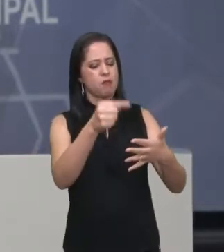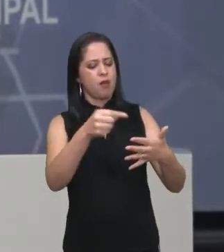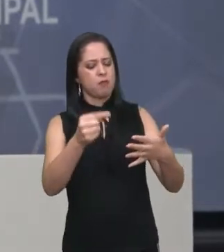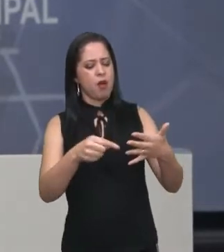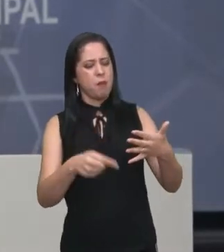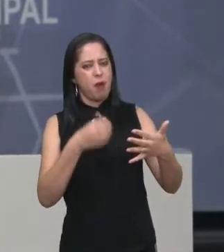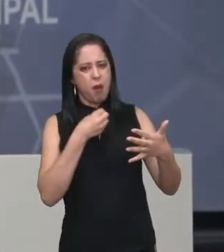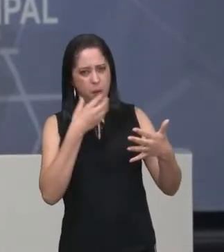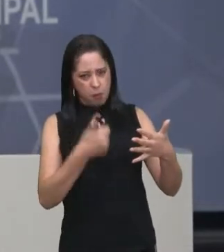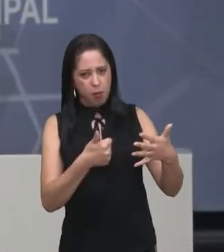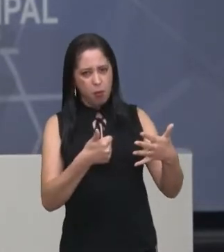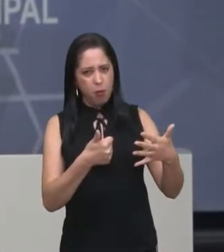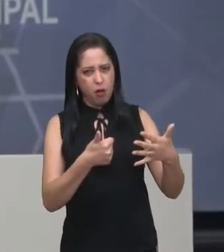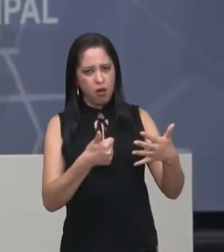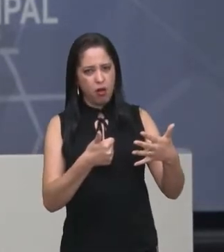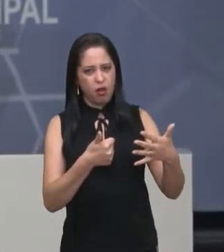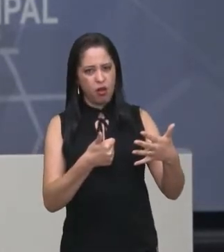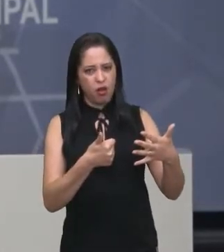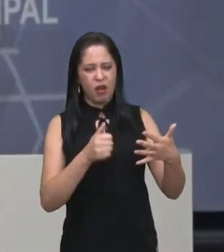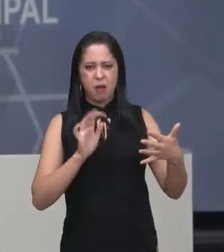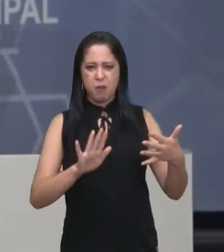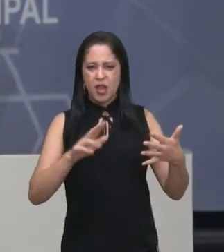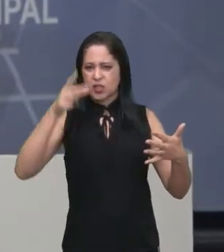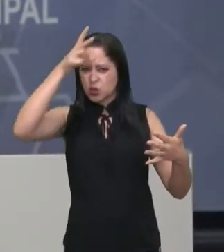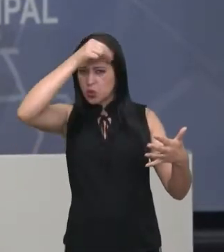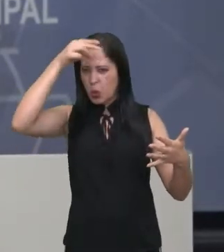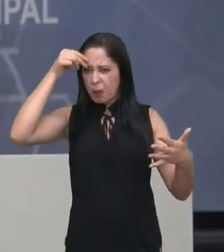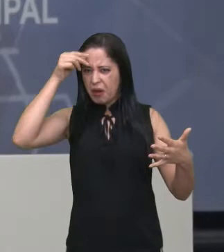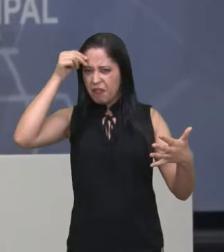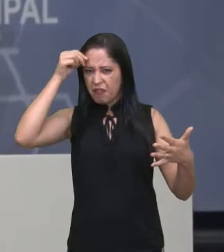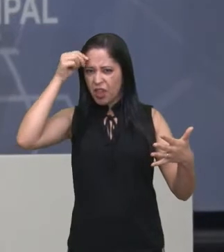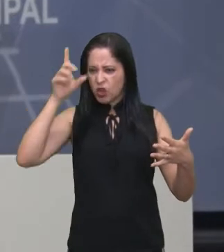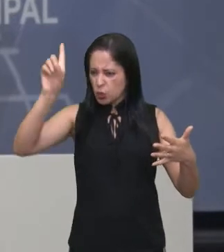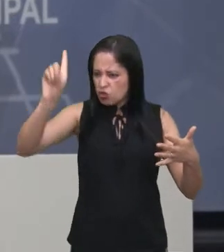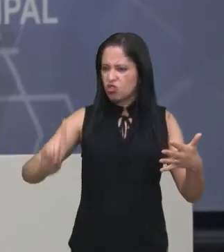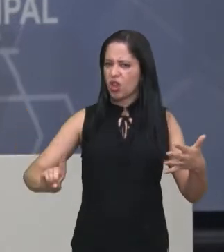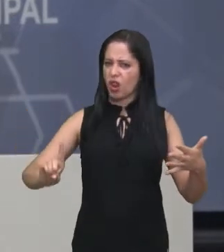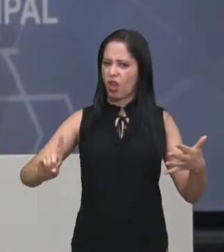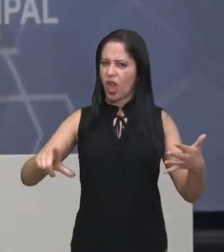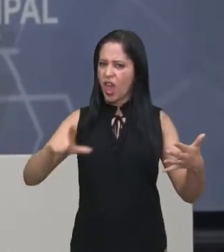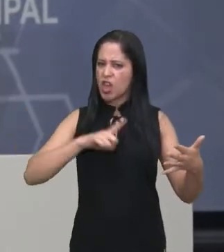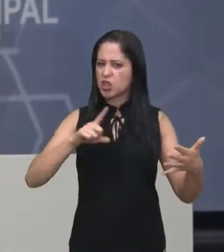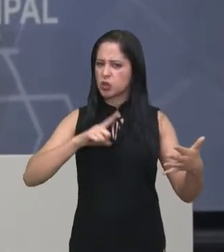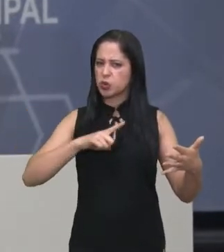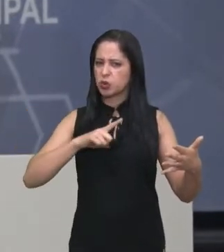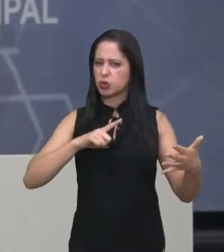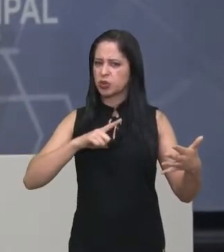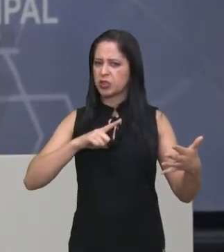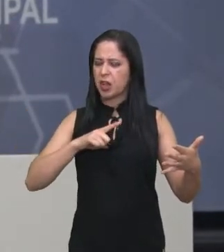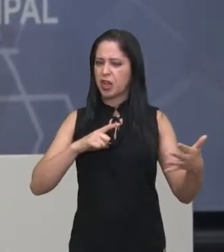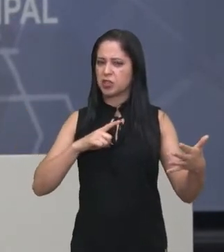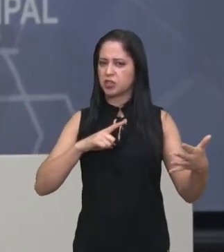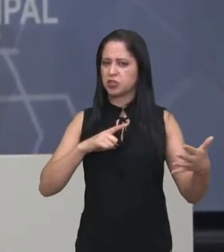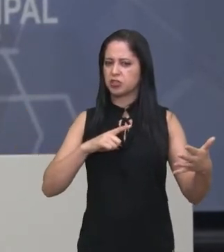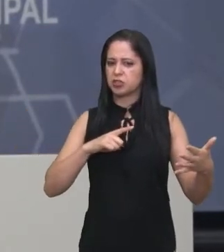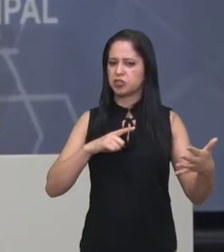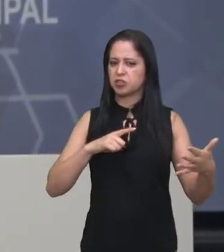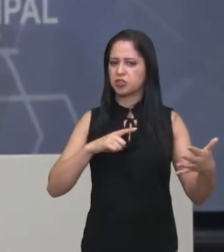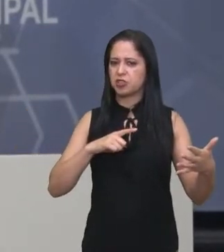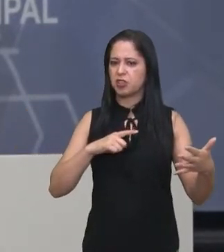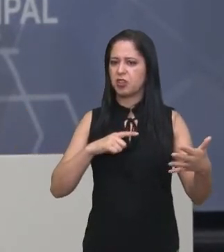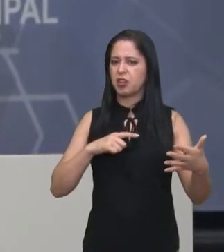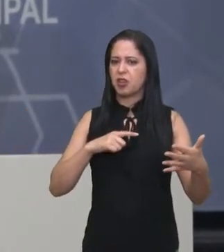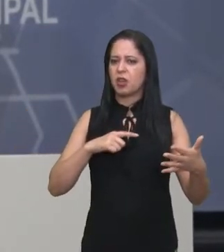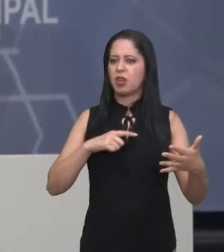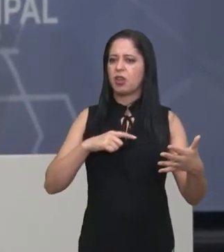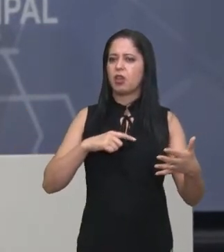dão direito ao prefeito atual de não ouvir as pessoas, de não conversar com as pessoas e de se achar o